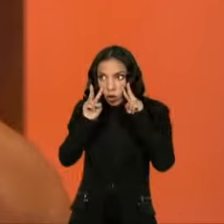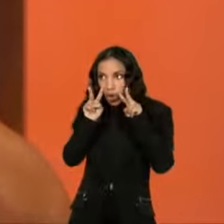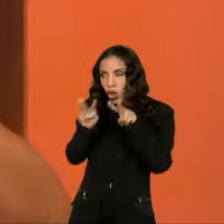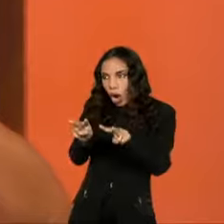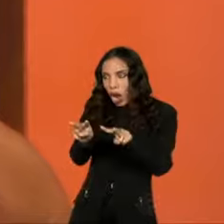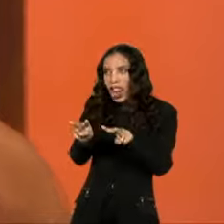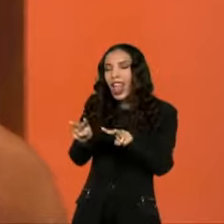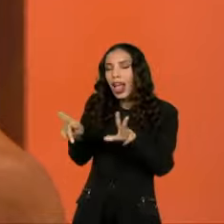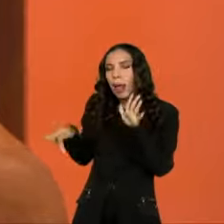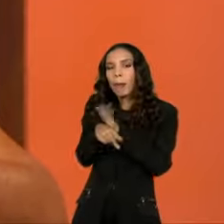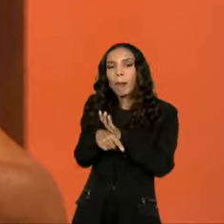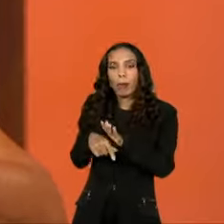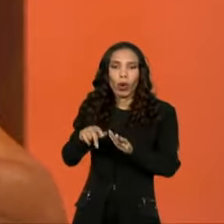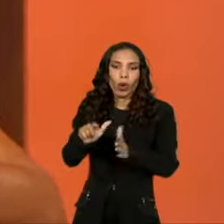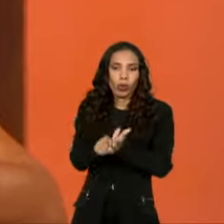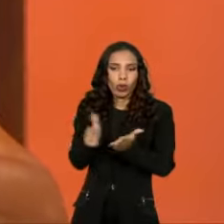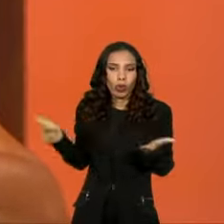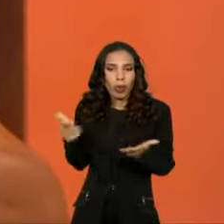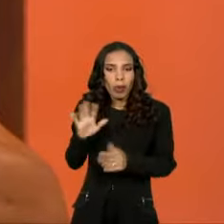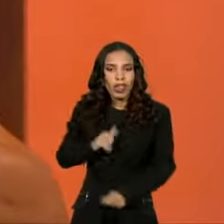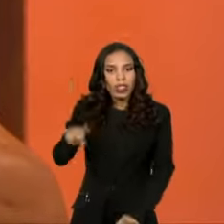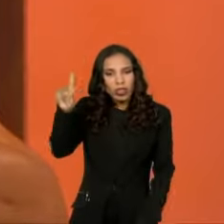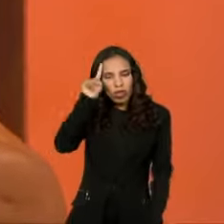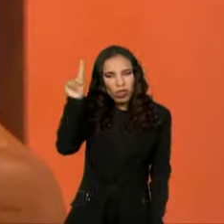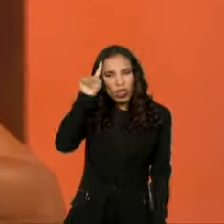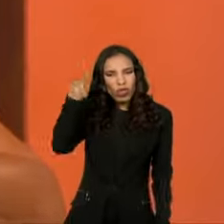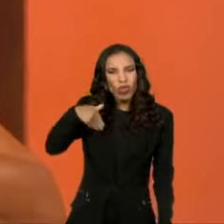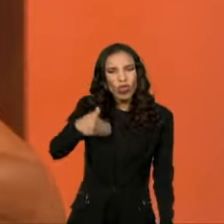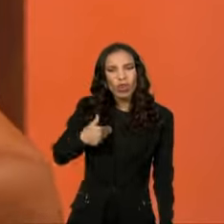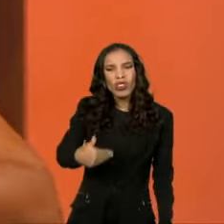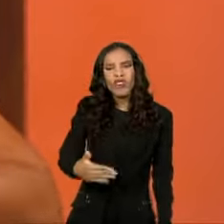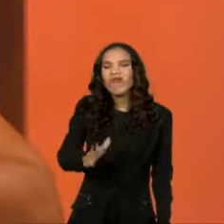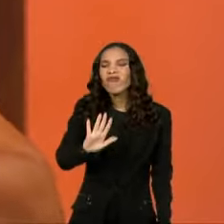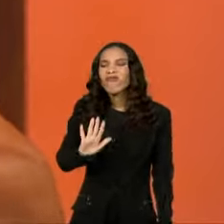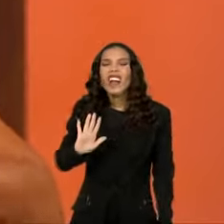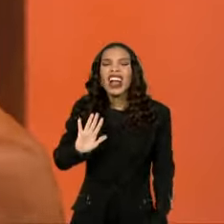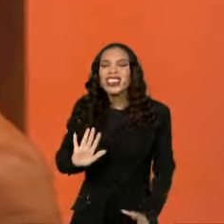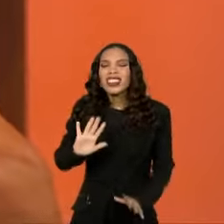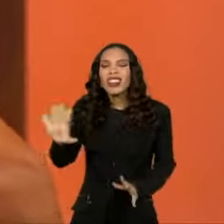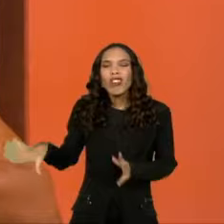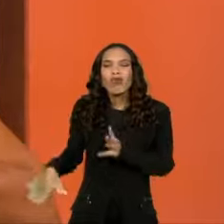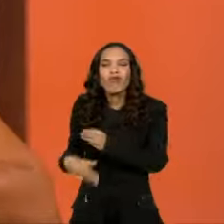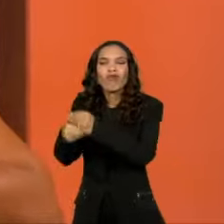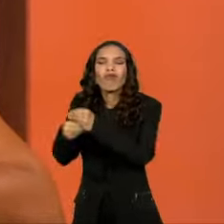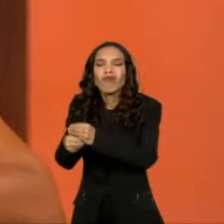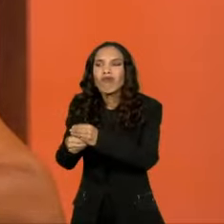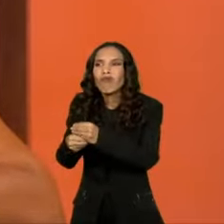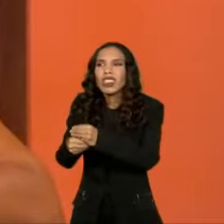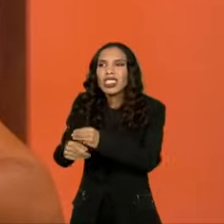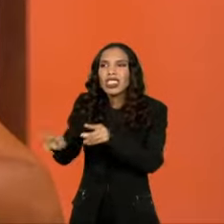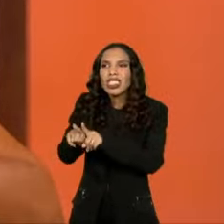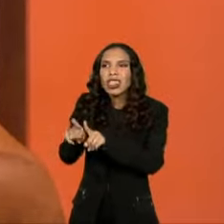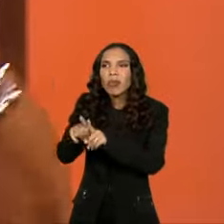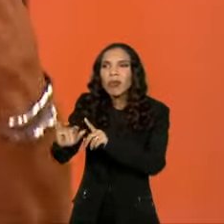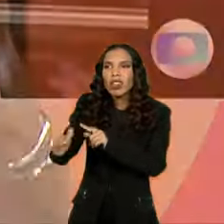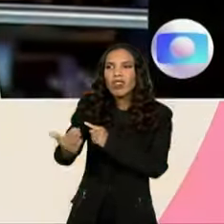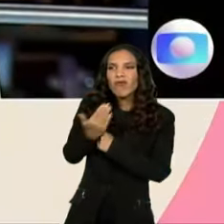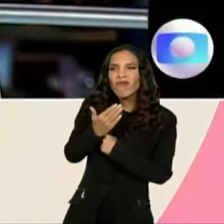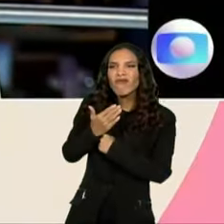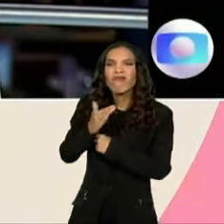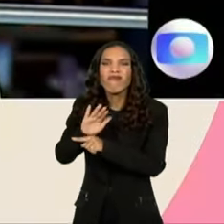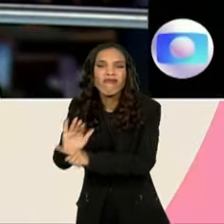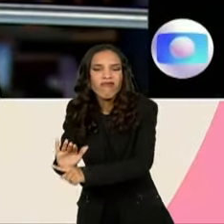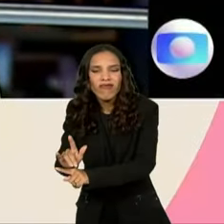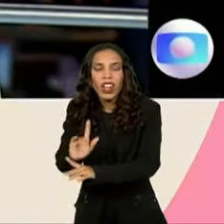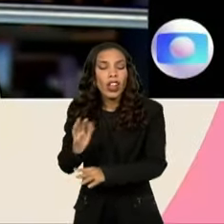Uhum. Mas o noticiário do dia a dia, eu acho que eu não agrego mais e não agrega mais para a minha vida. Eu queria fazer outras